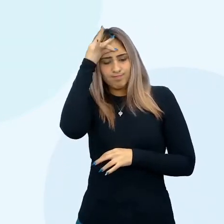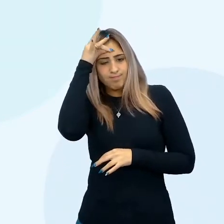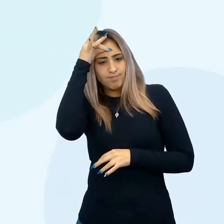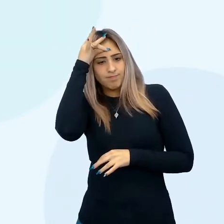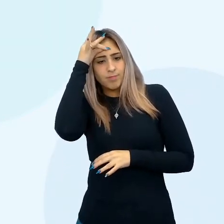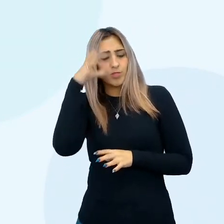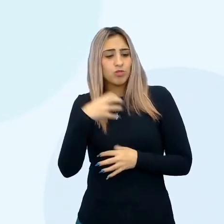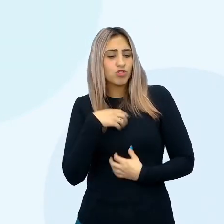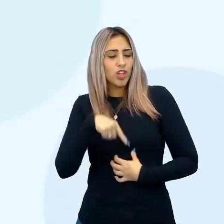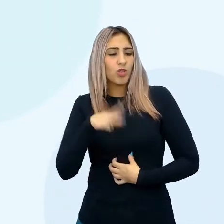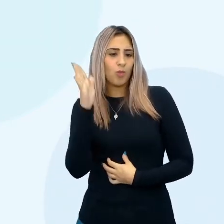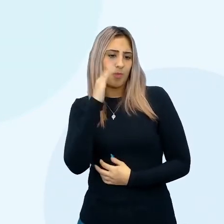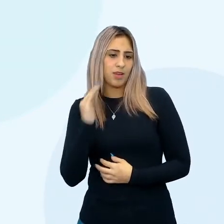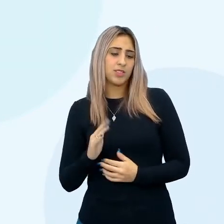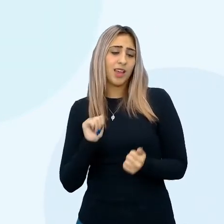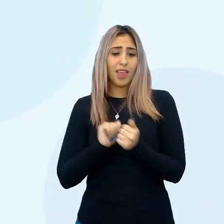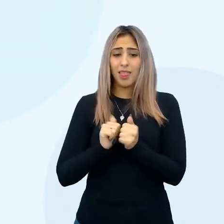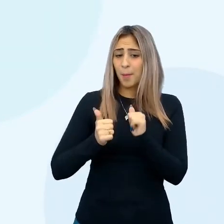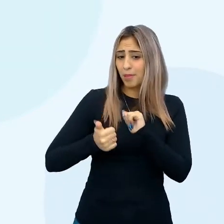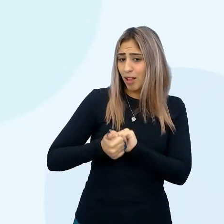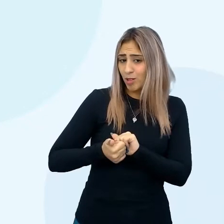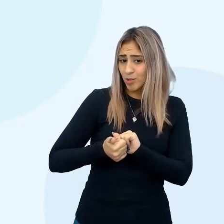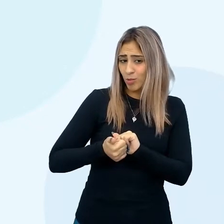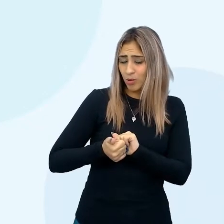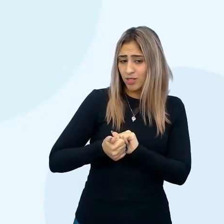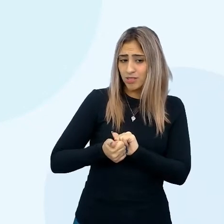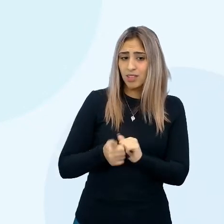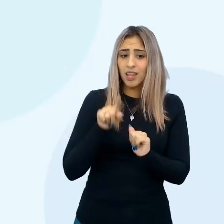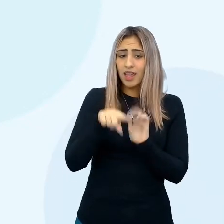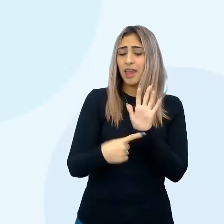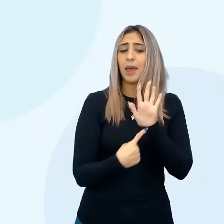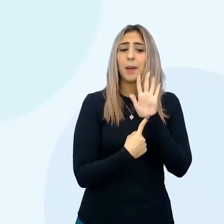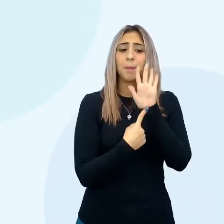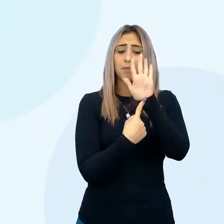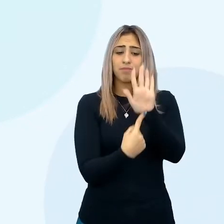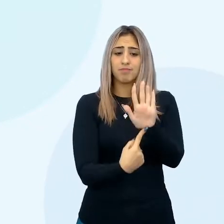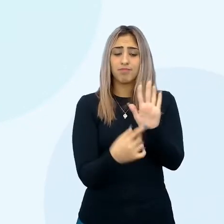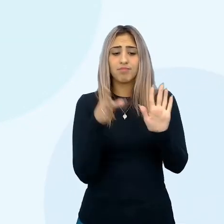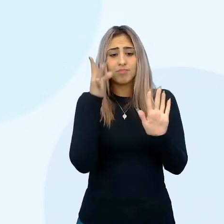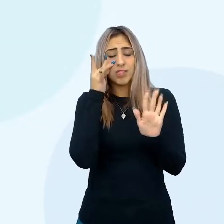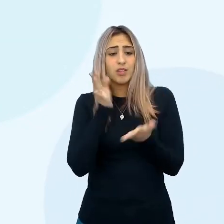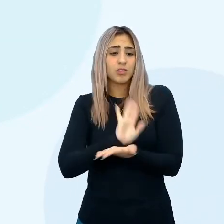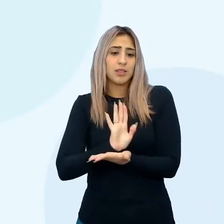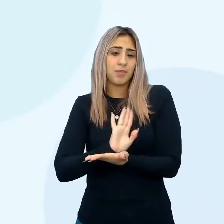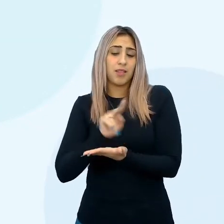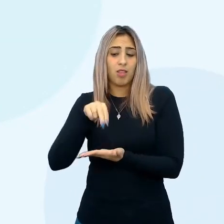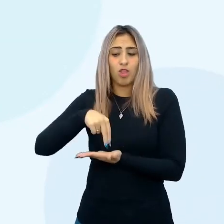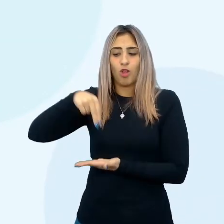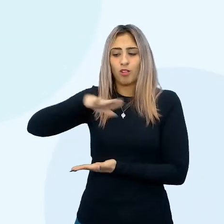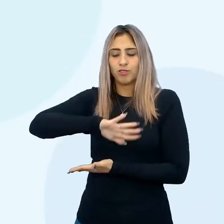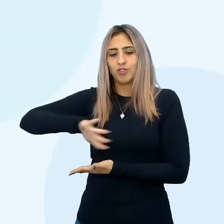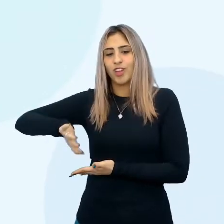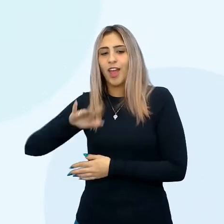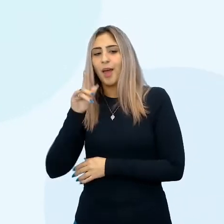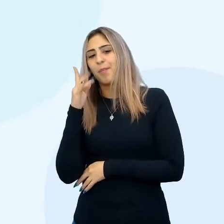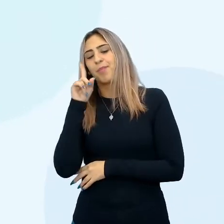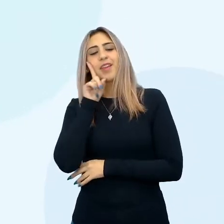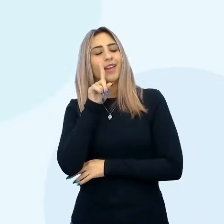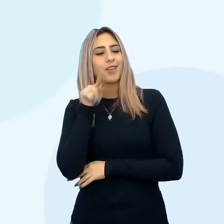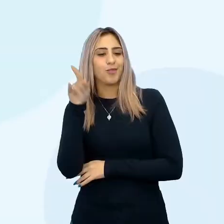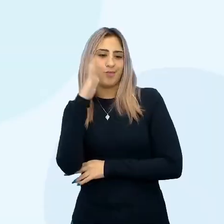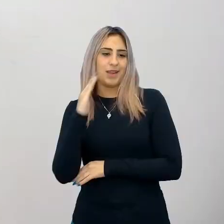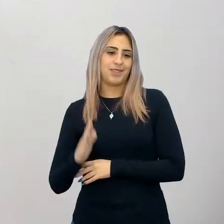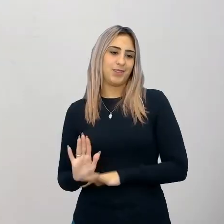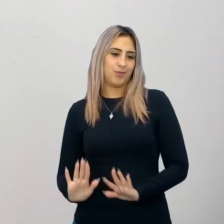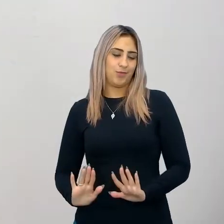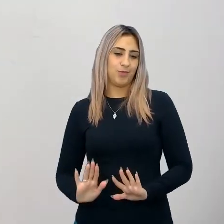cinema no Brasil e adaptações, que é a presença do cinema norte-americano aqui no Brasil.